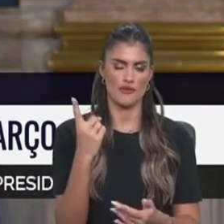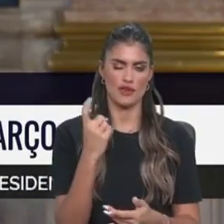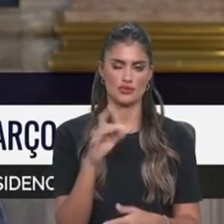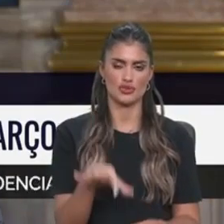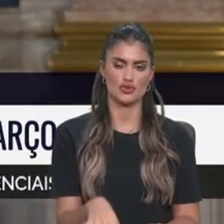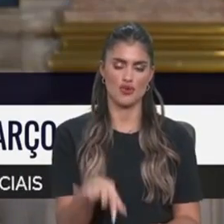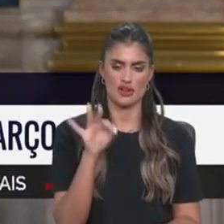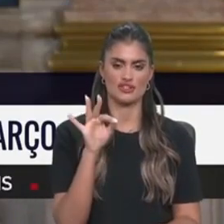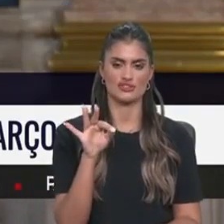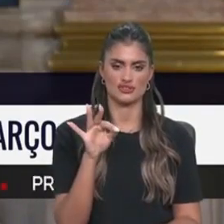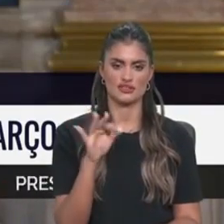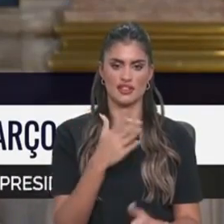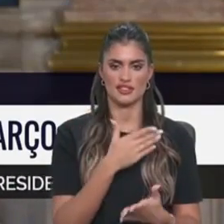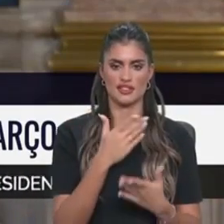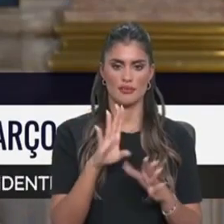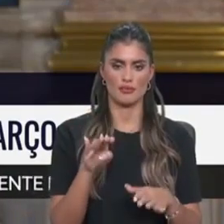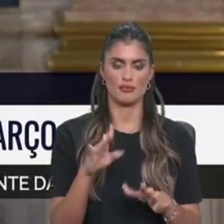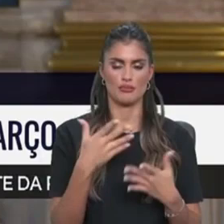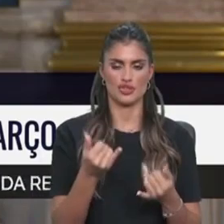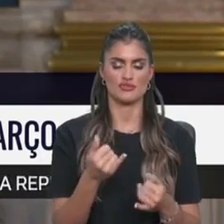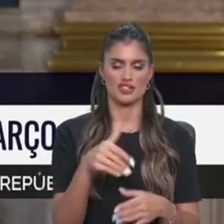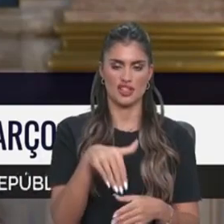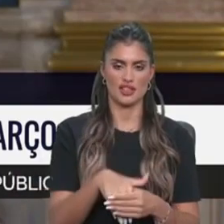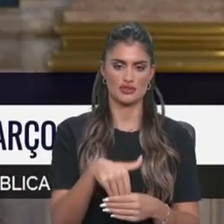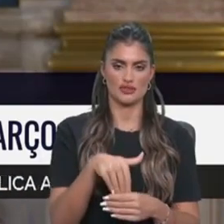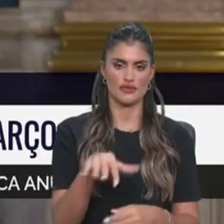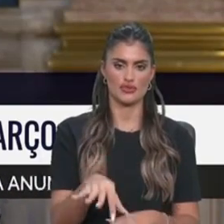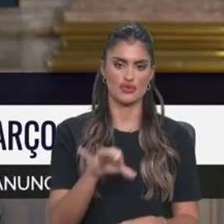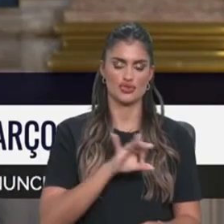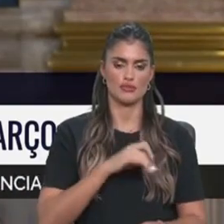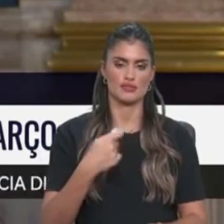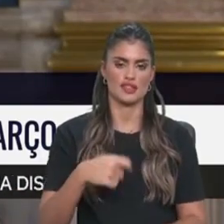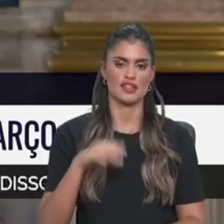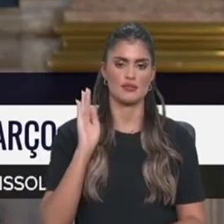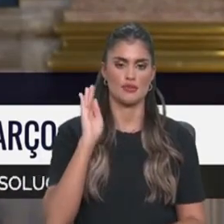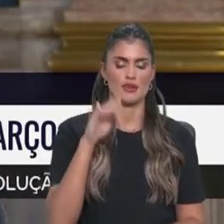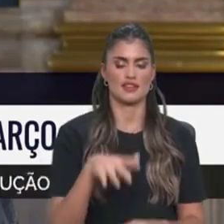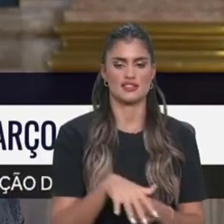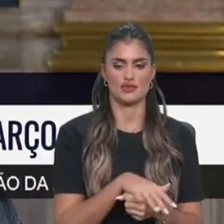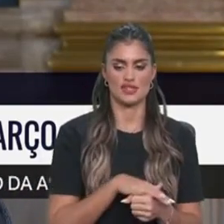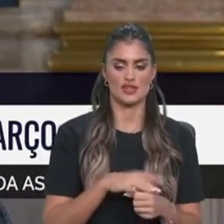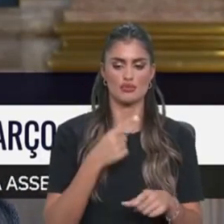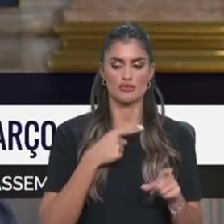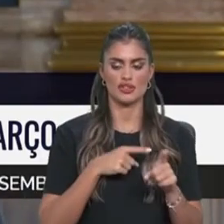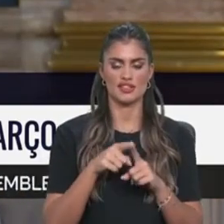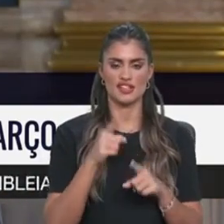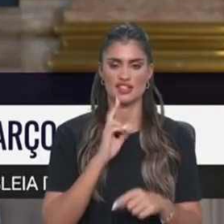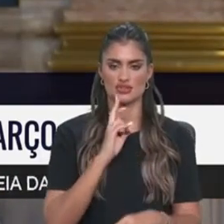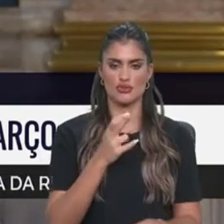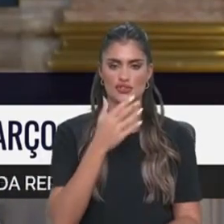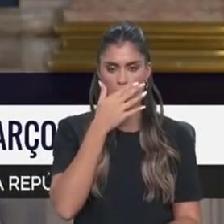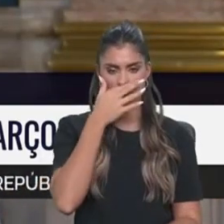que teremos até às próximas eleições. Foi essa a escolha do Sr. Presidente da República face à situação política, é essa a resposta que o nosso partido também dá.